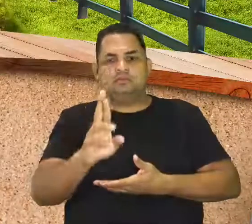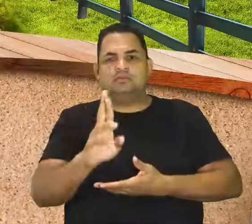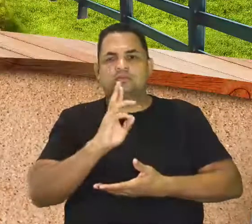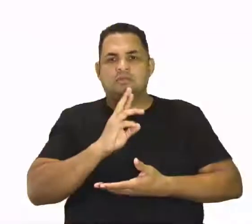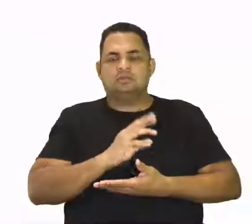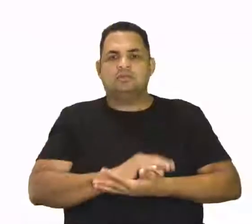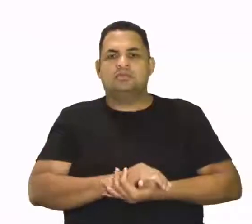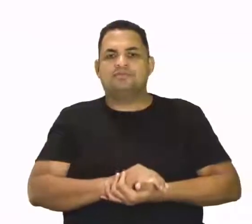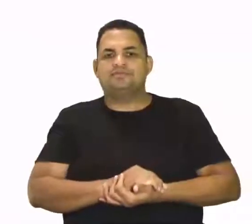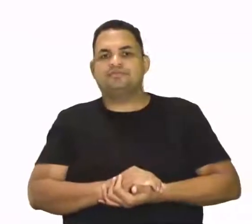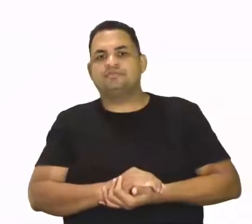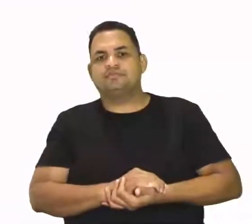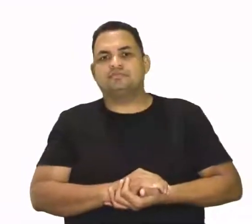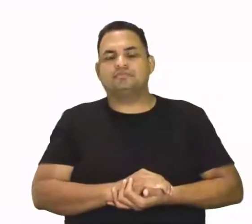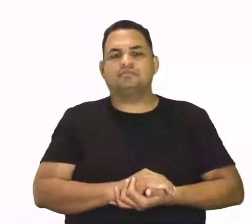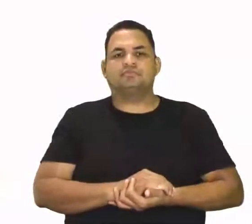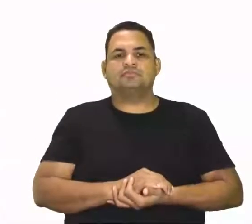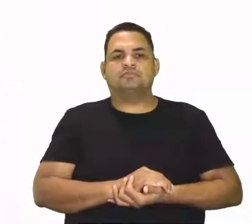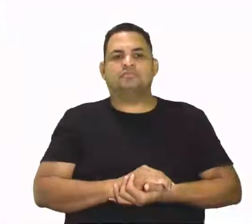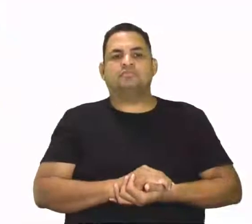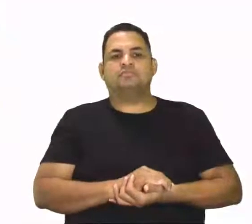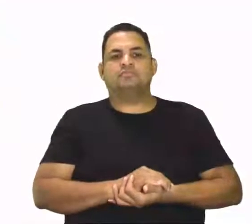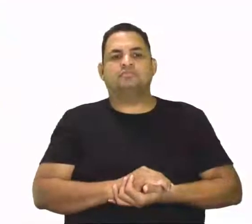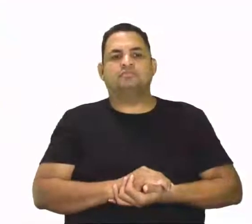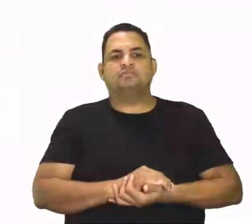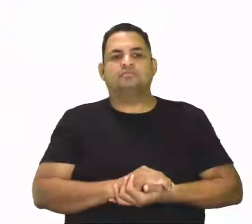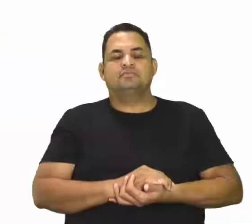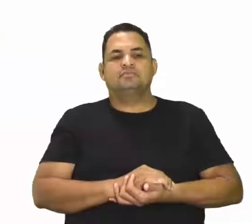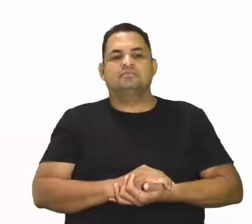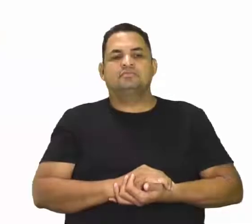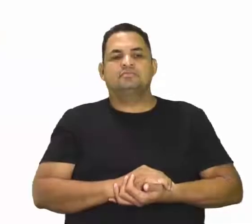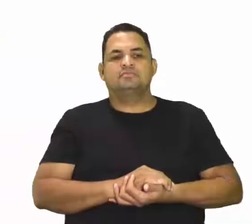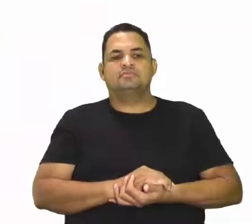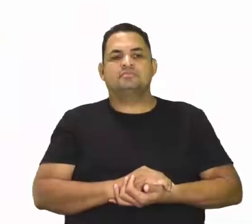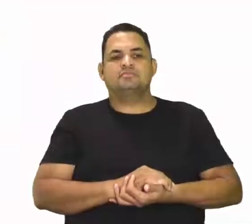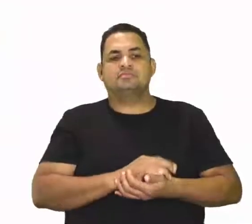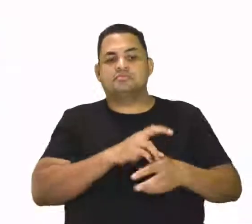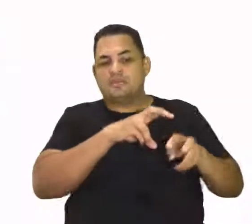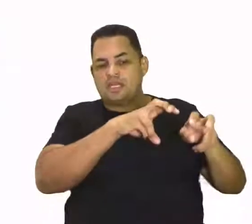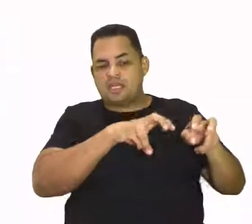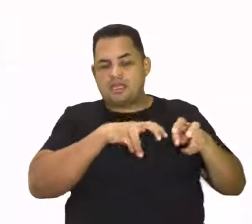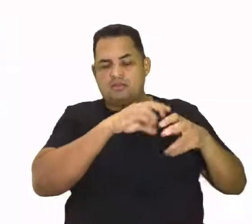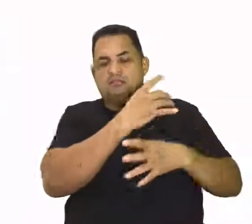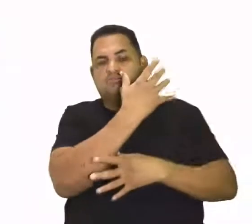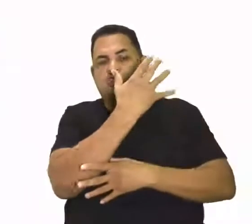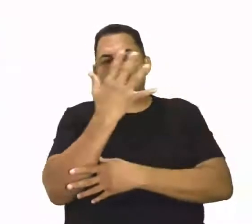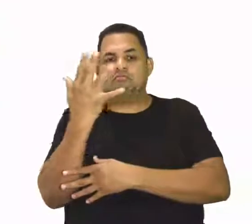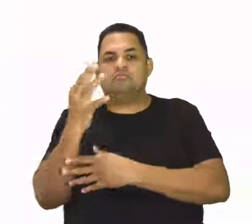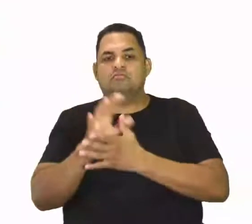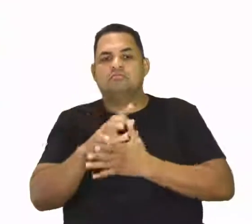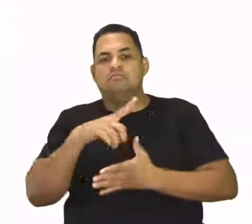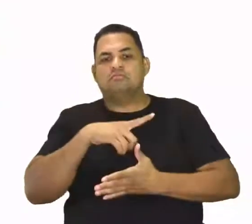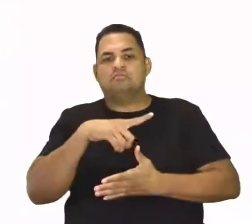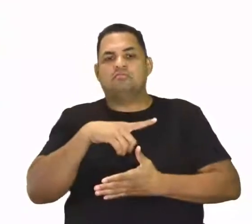resposta? Aumenta aqui, meu diretor! Olha aí, ó. A agrofloresta possui em torno